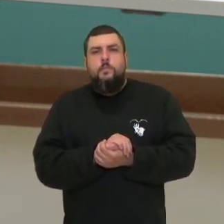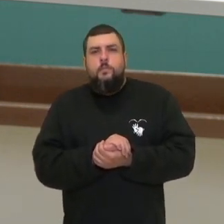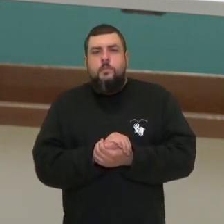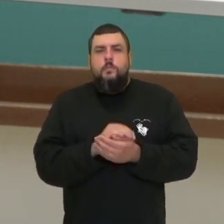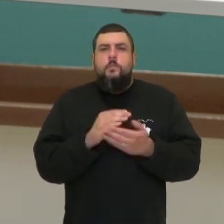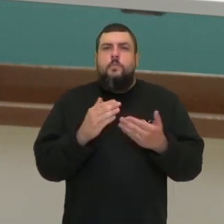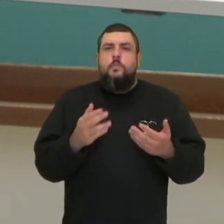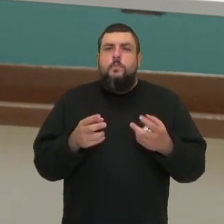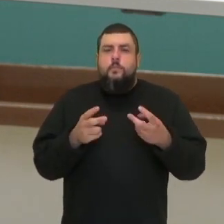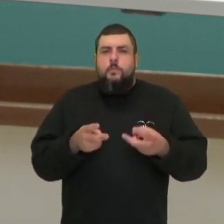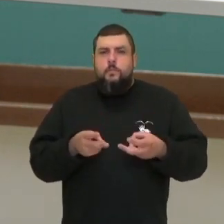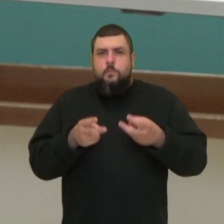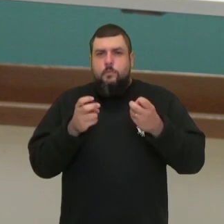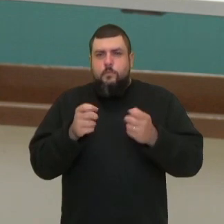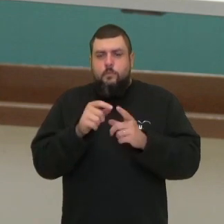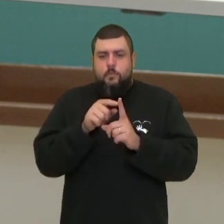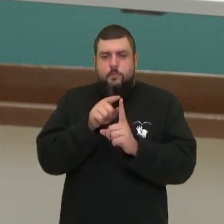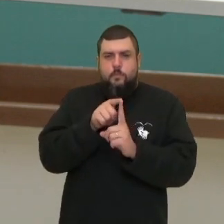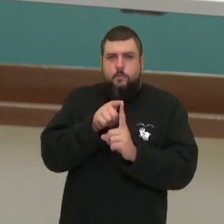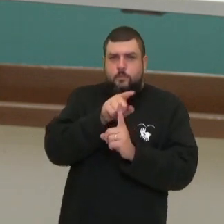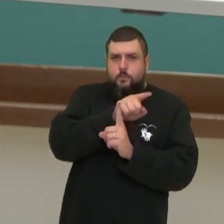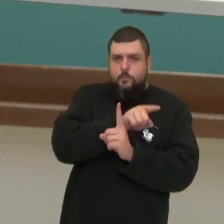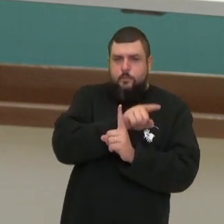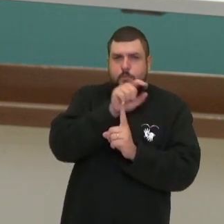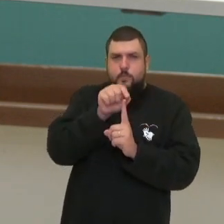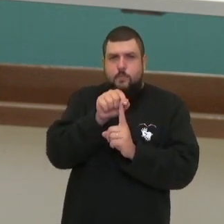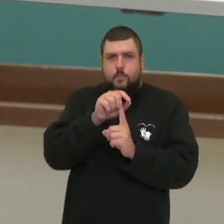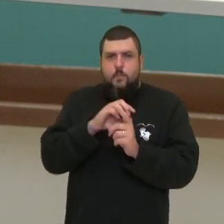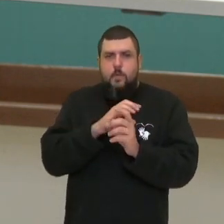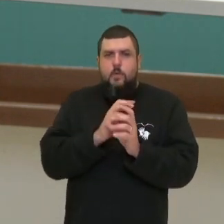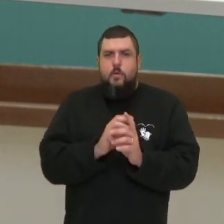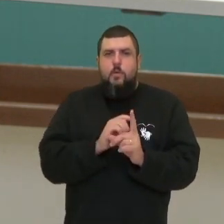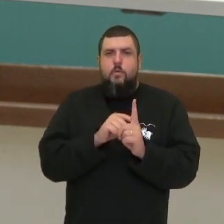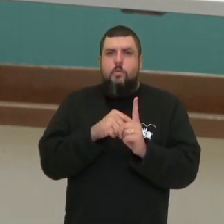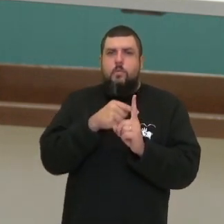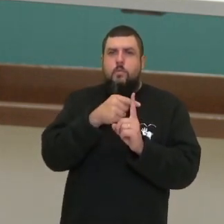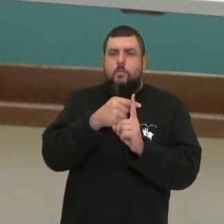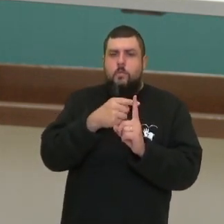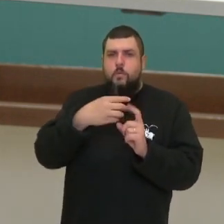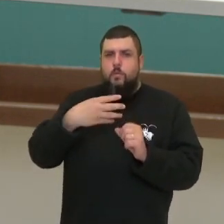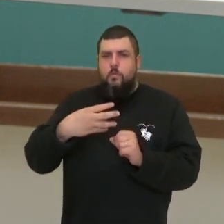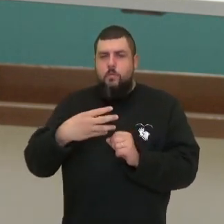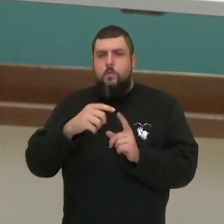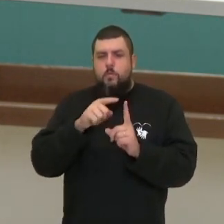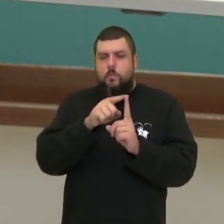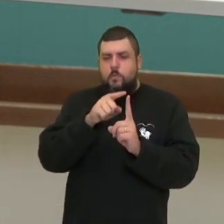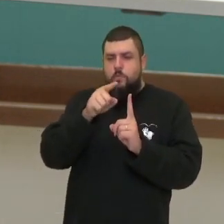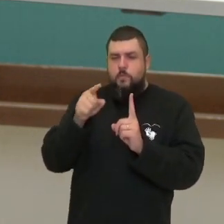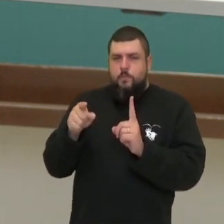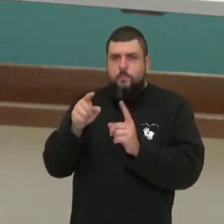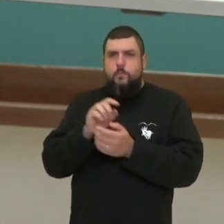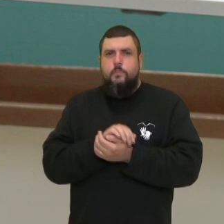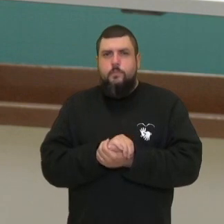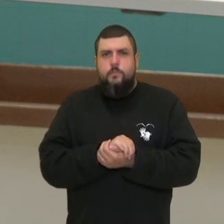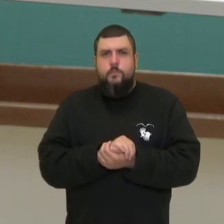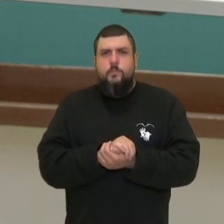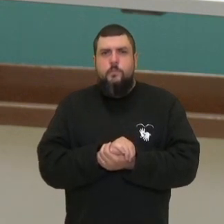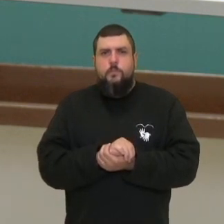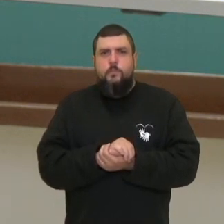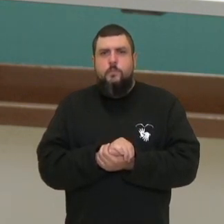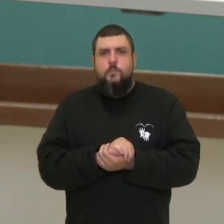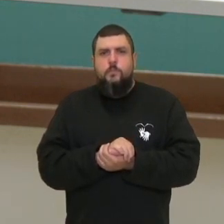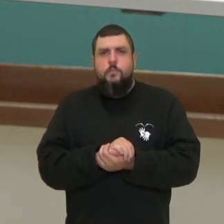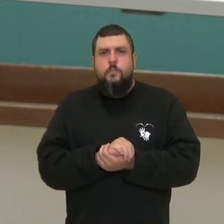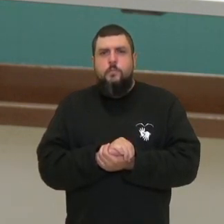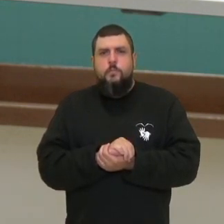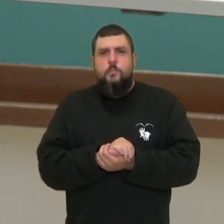meu termo anterior, somo o número 4, uma constante, e vou obtendo o próximo termo. Sempre que isso